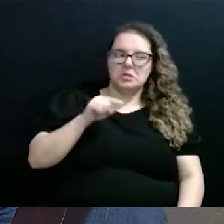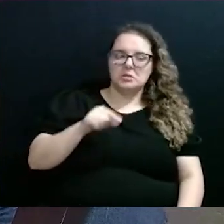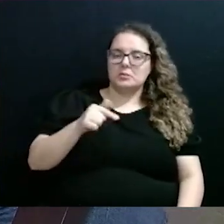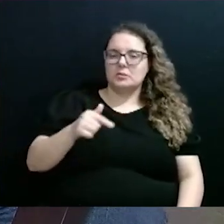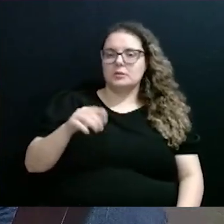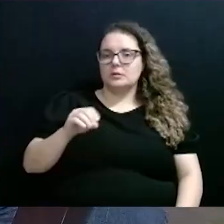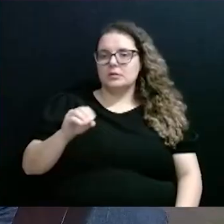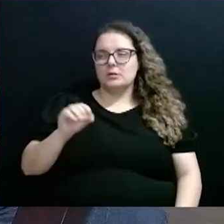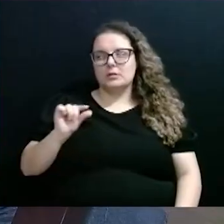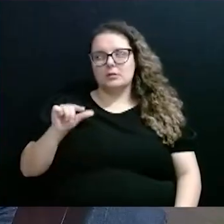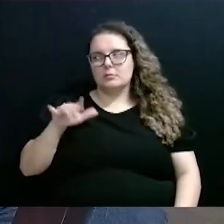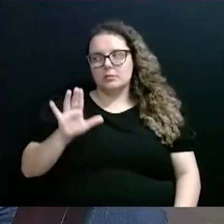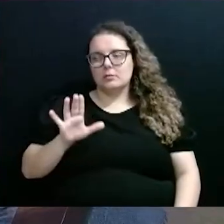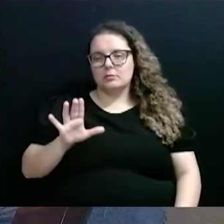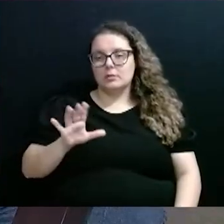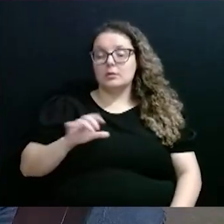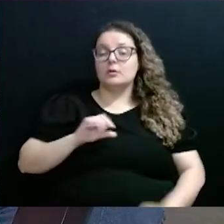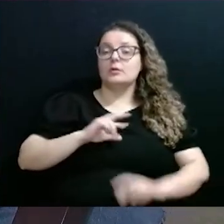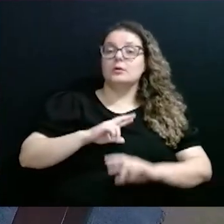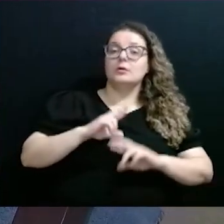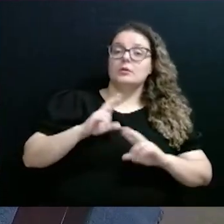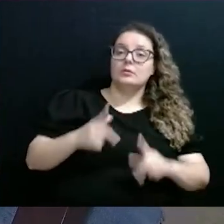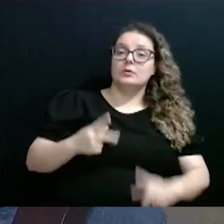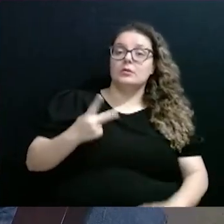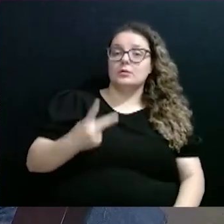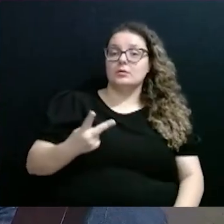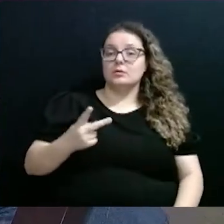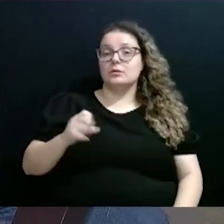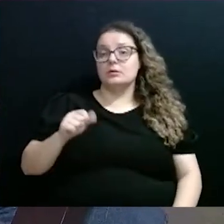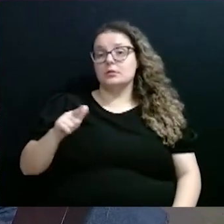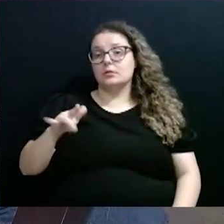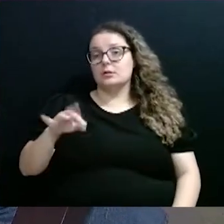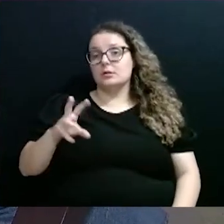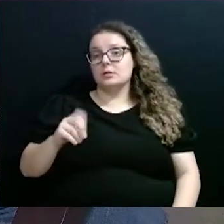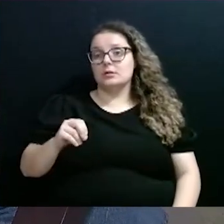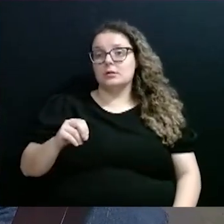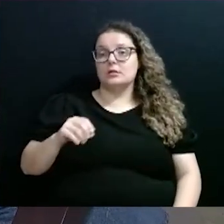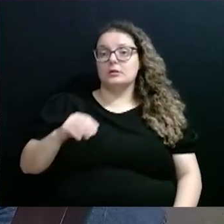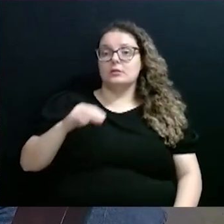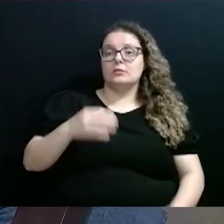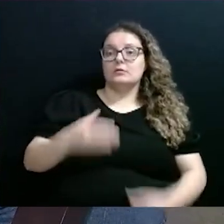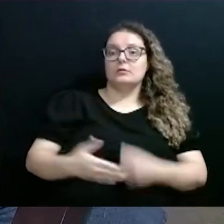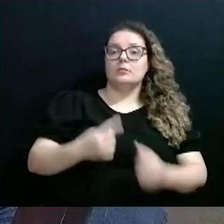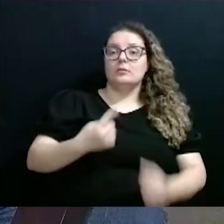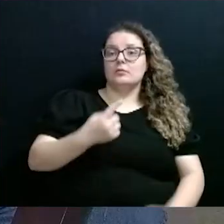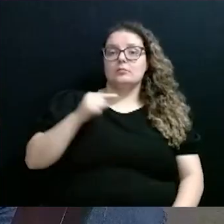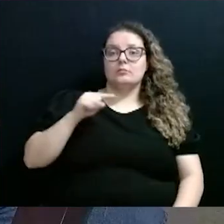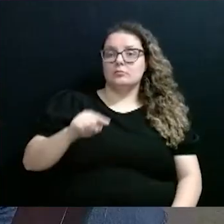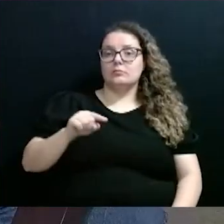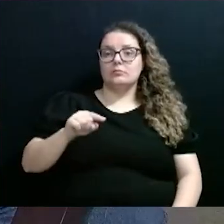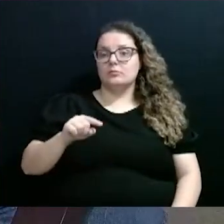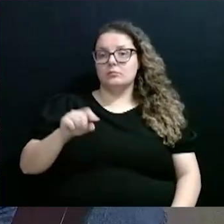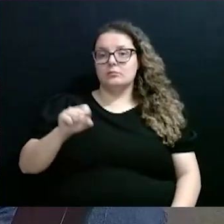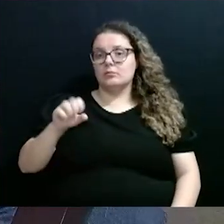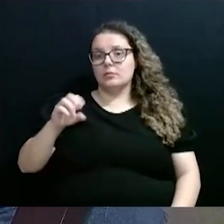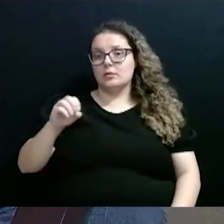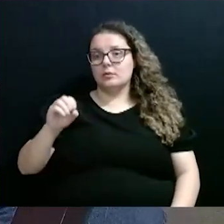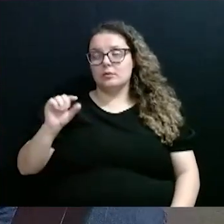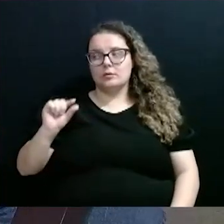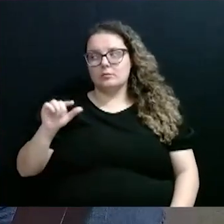qualquer coisa. Diferentemente de 2 salários mínimos, que daria mais ou menos 1.800 e qualquer coisa,